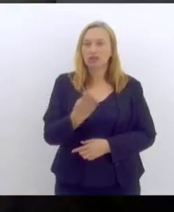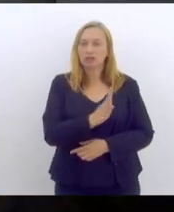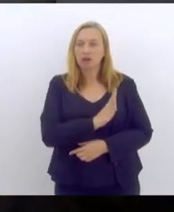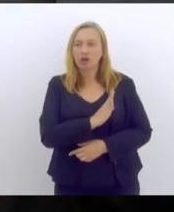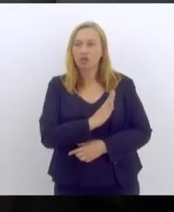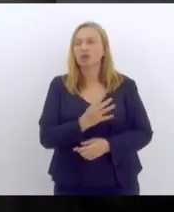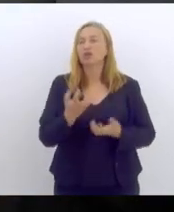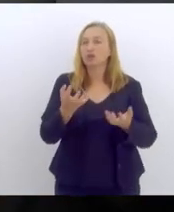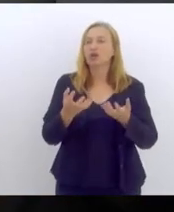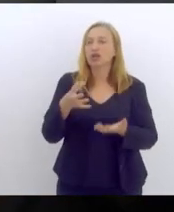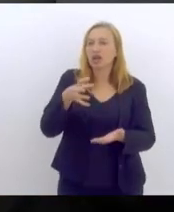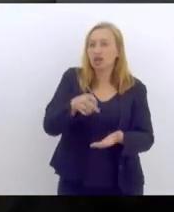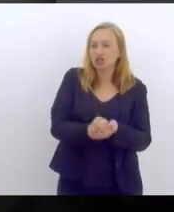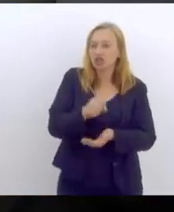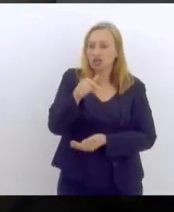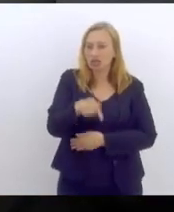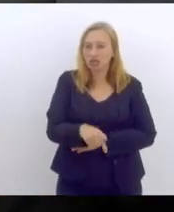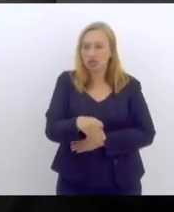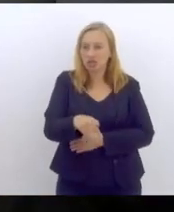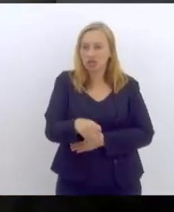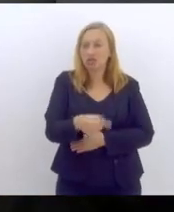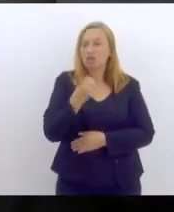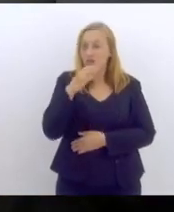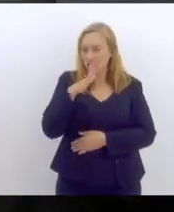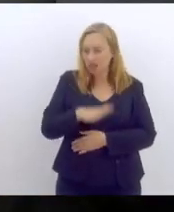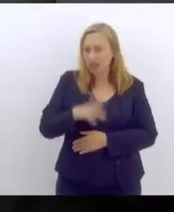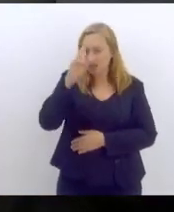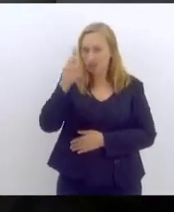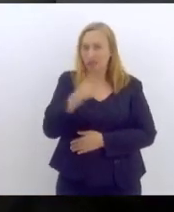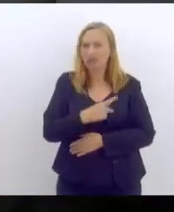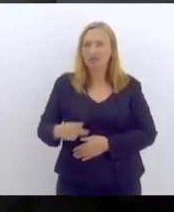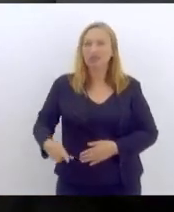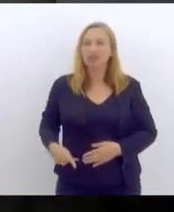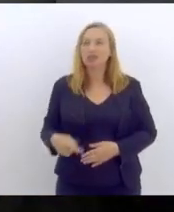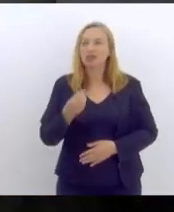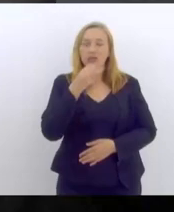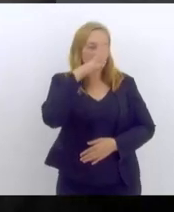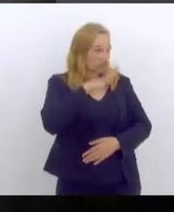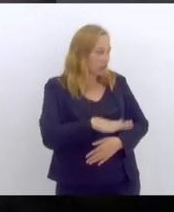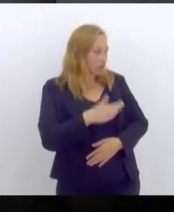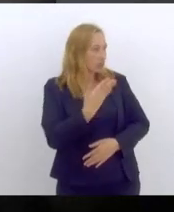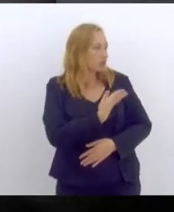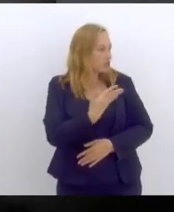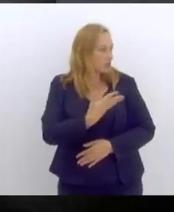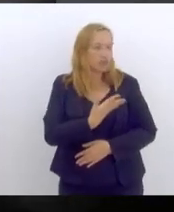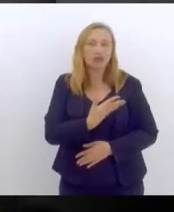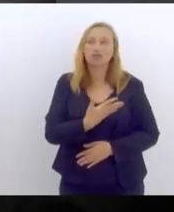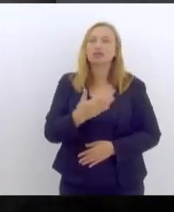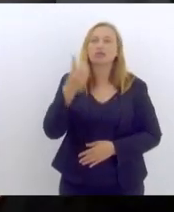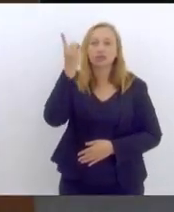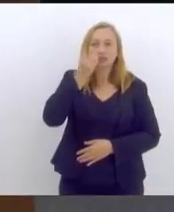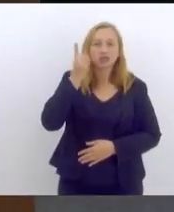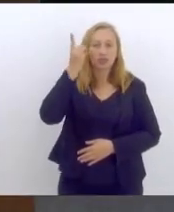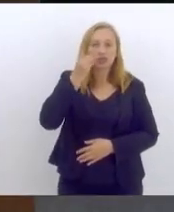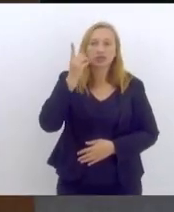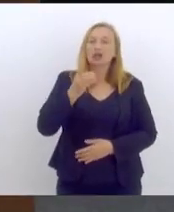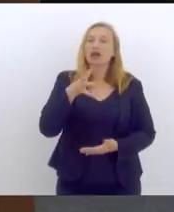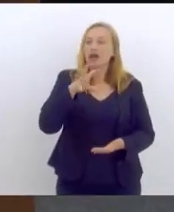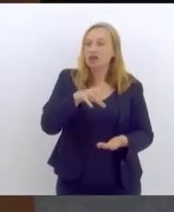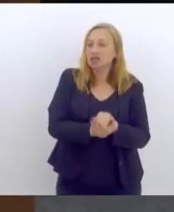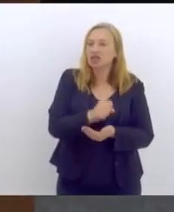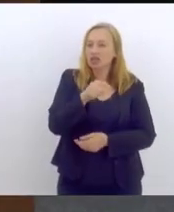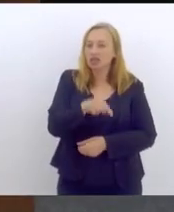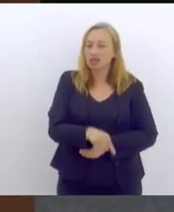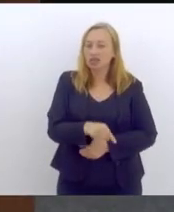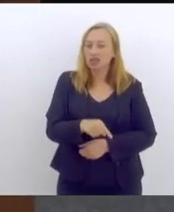Queria registrar aqui... Boa tarde, presidente. Boa tarde. Boa tarde aos colegas e aos colegas deputados. Queria registrar